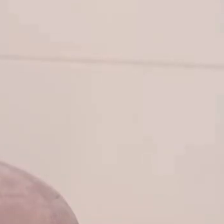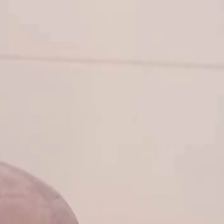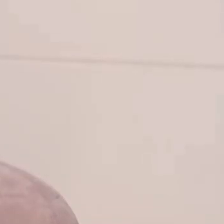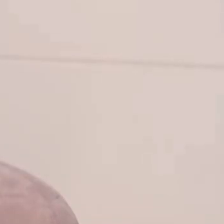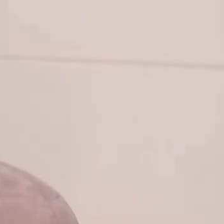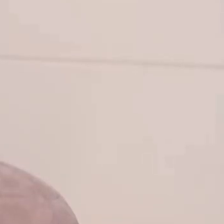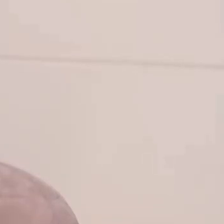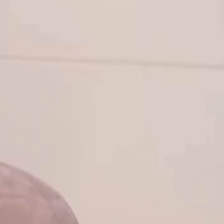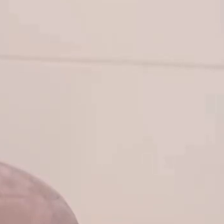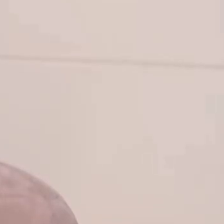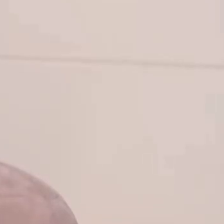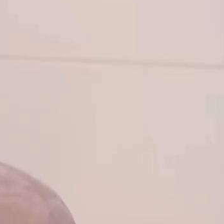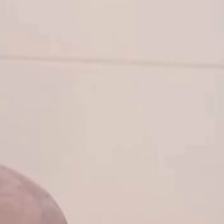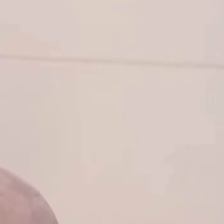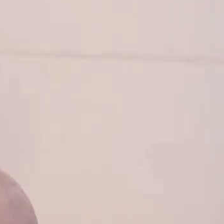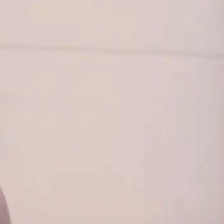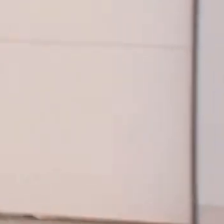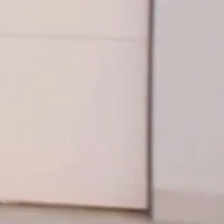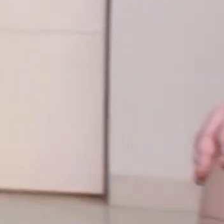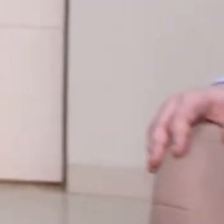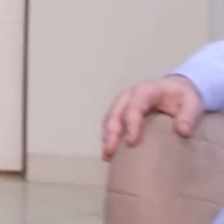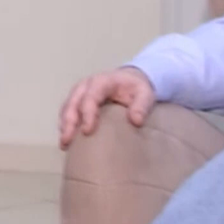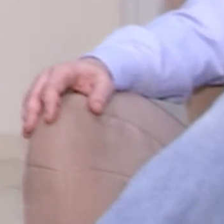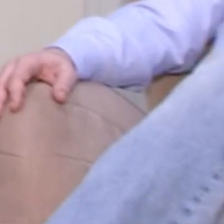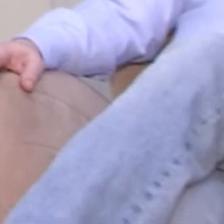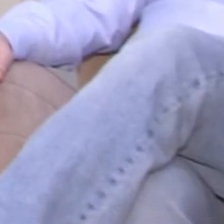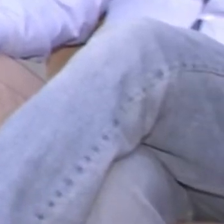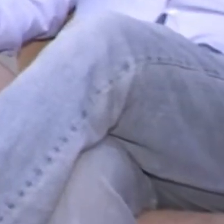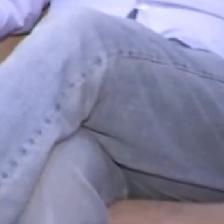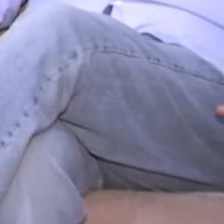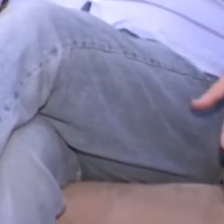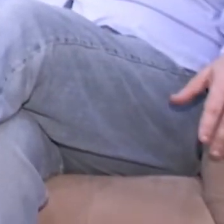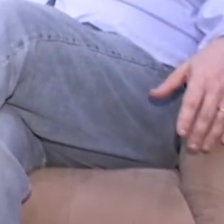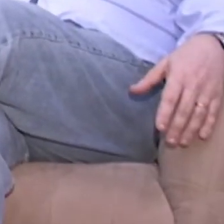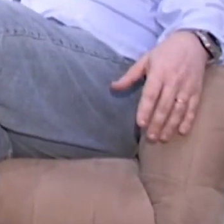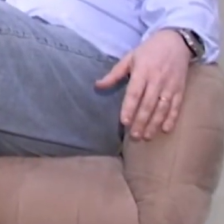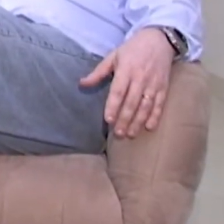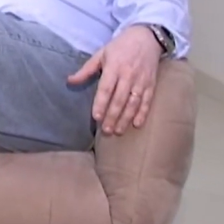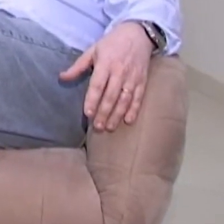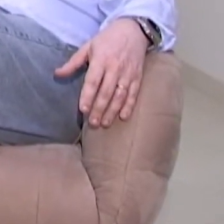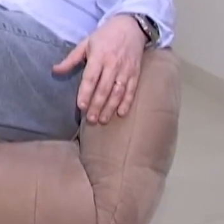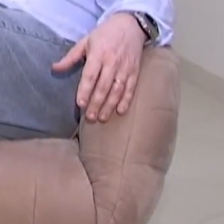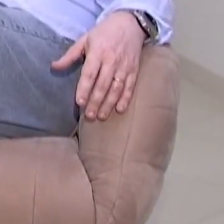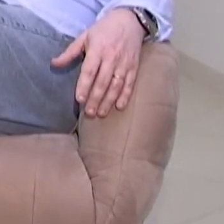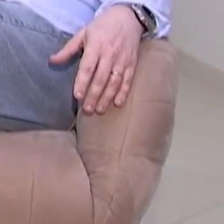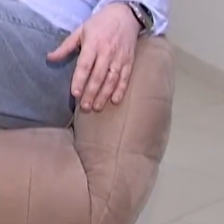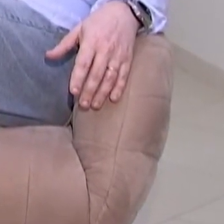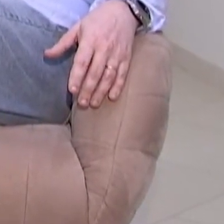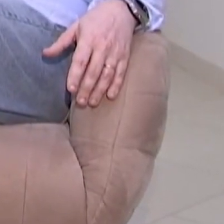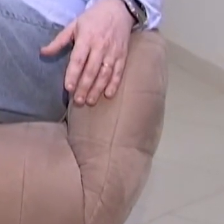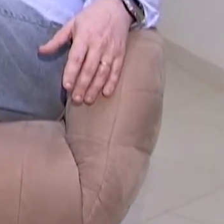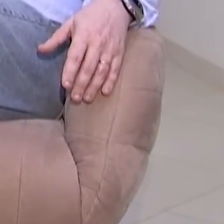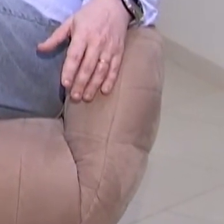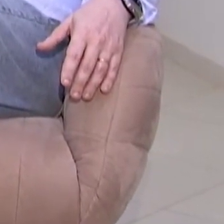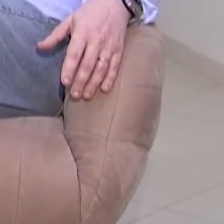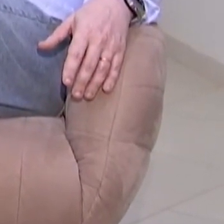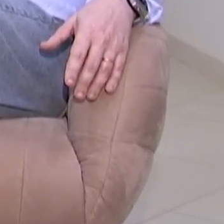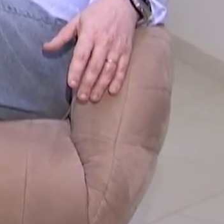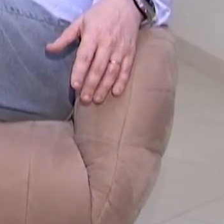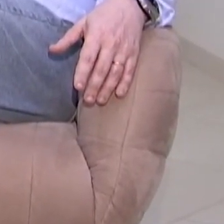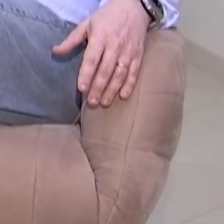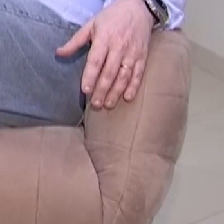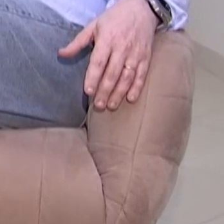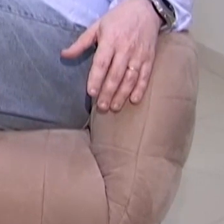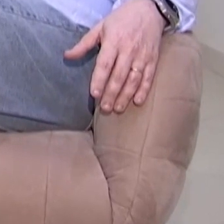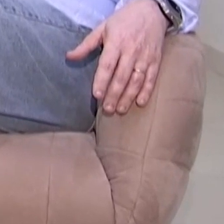organização financeira. E mais uma vez eu estou aqui com o professor de finanças, eu vou ler o nome dele que é um pouco complicado, Eli Borochovicius.